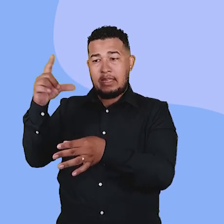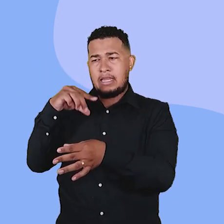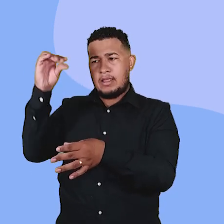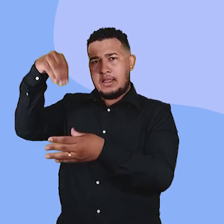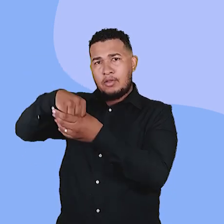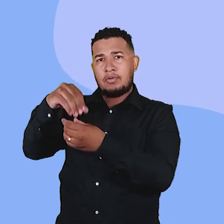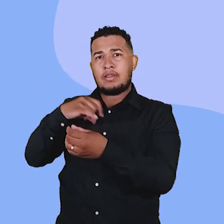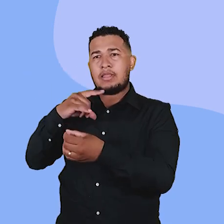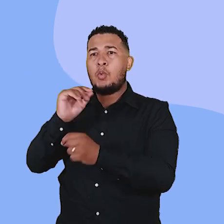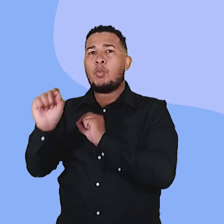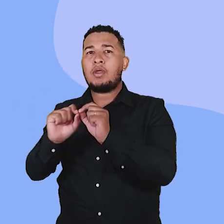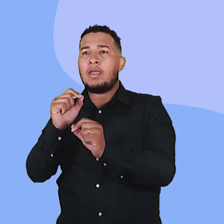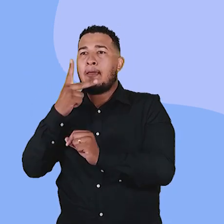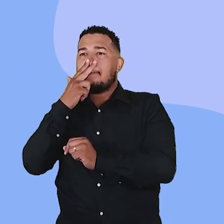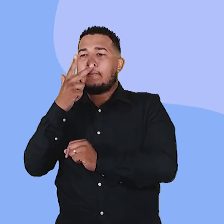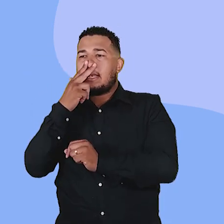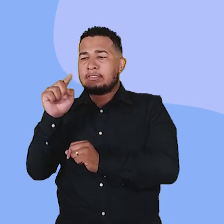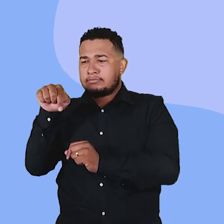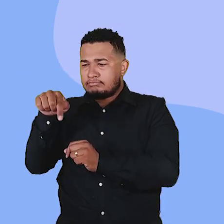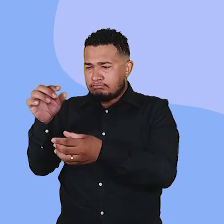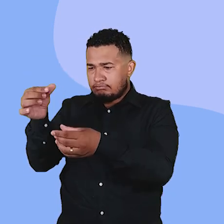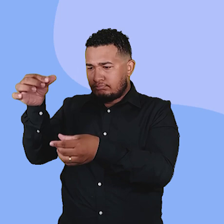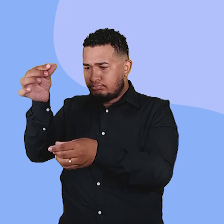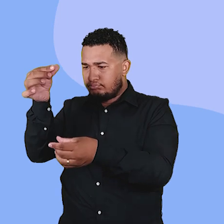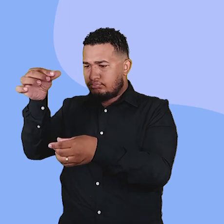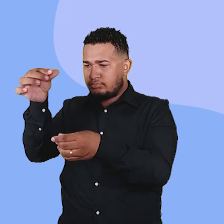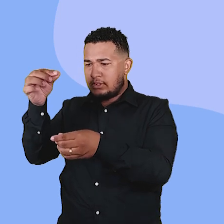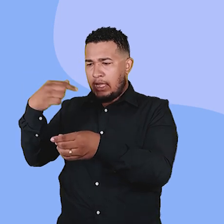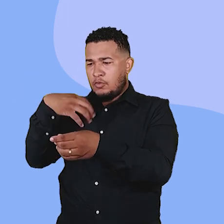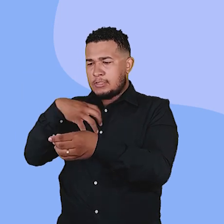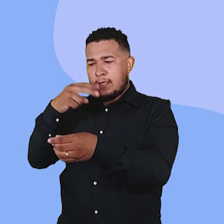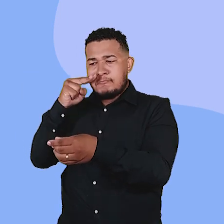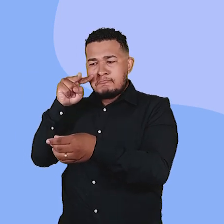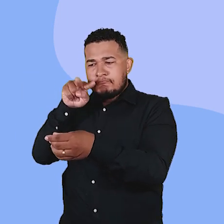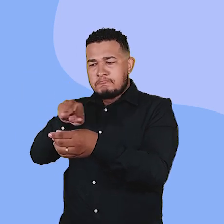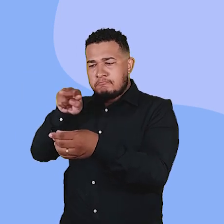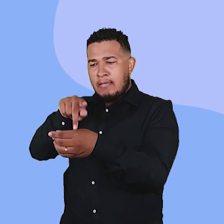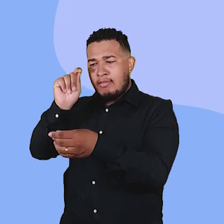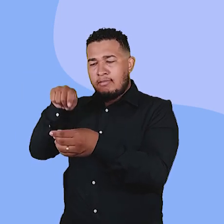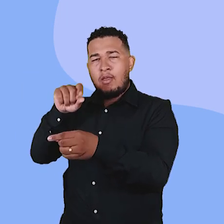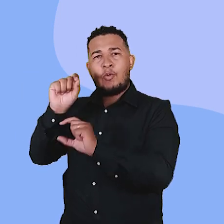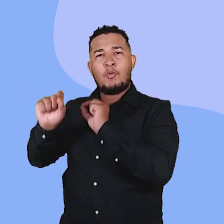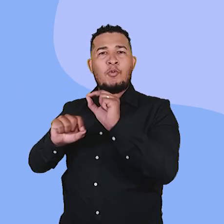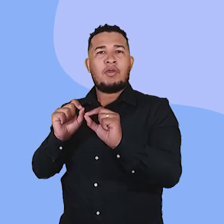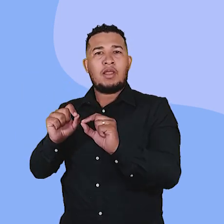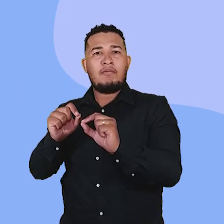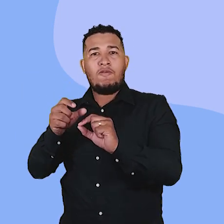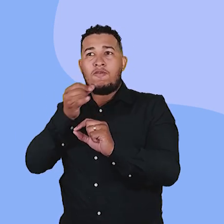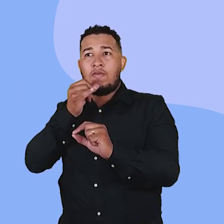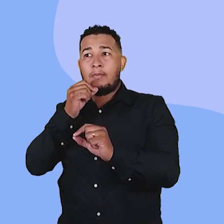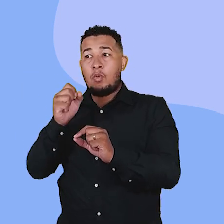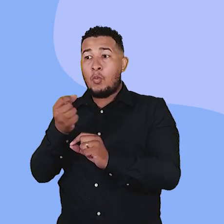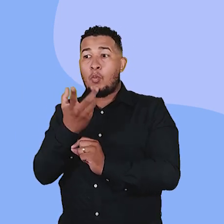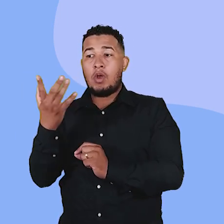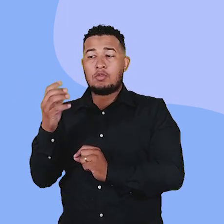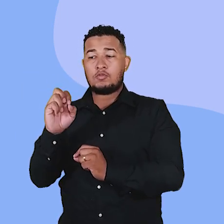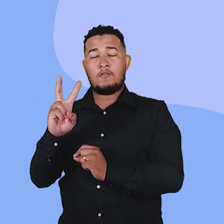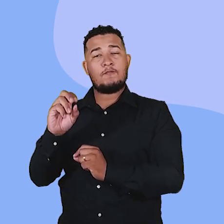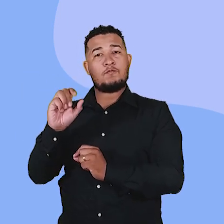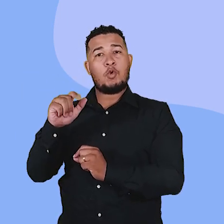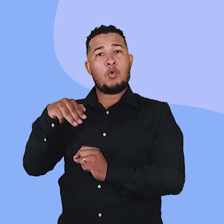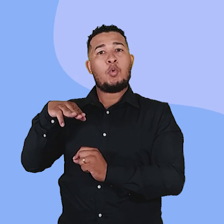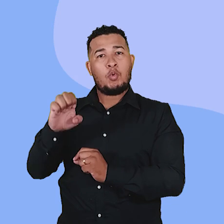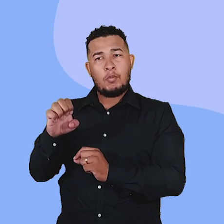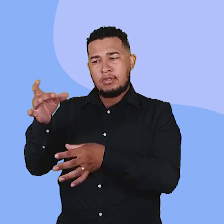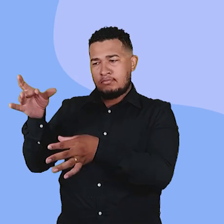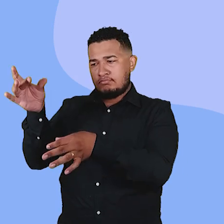Então eu consigo perceber através dos meus olhos, ou seja, através do meu sentido visual, quanto de volume